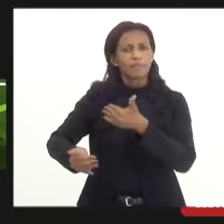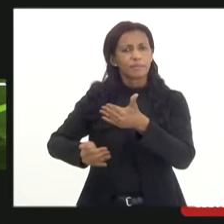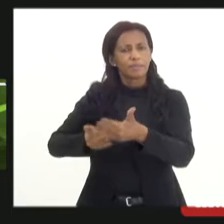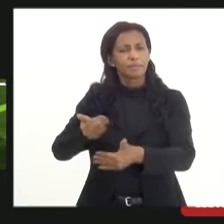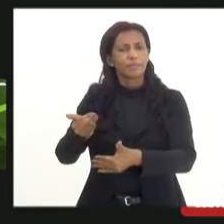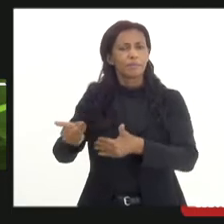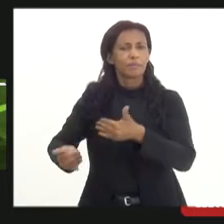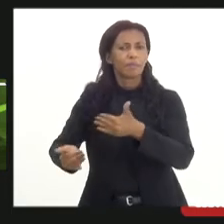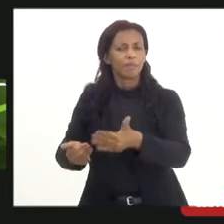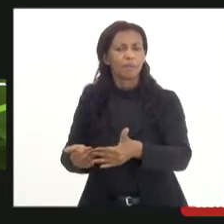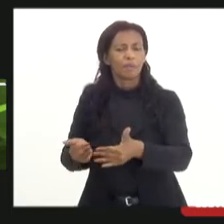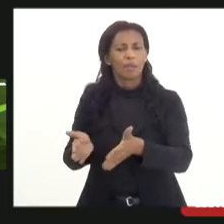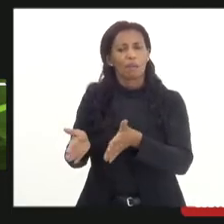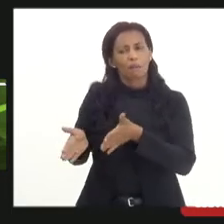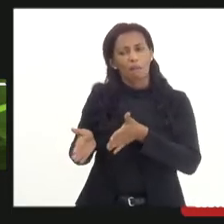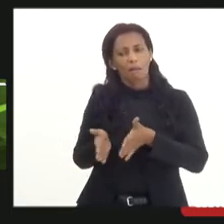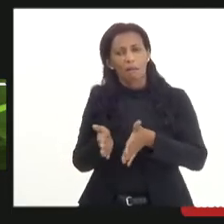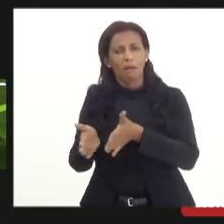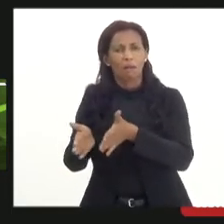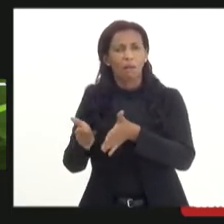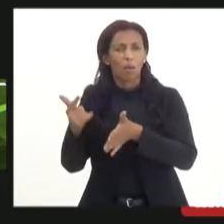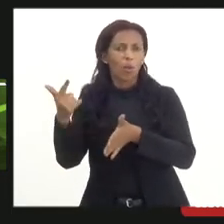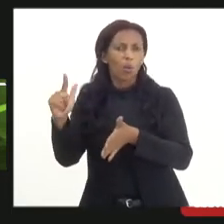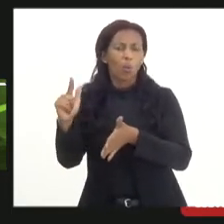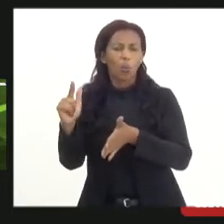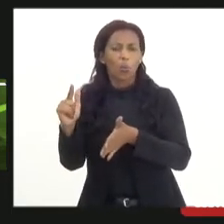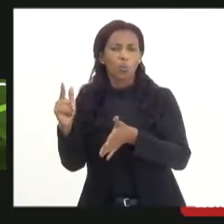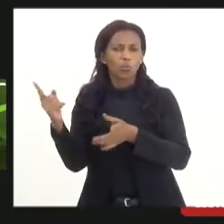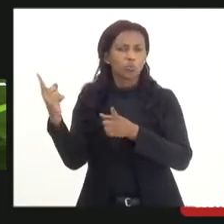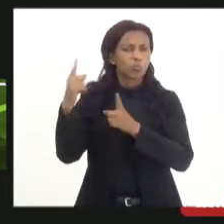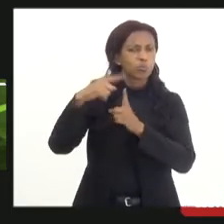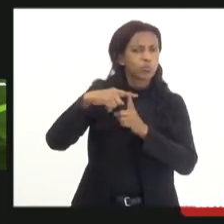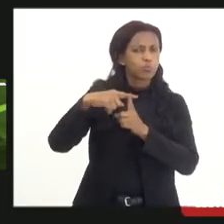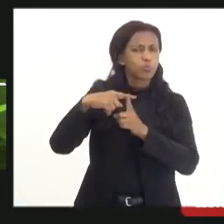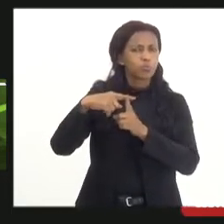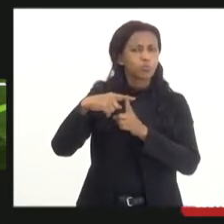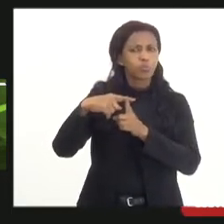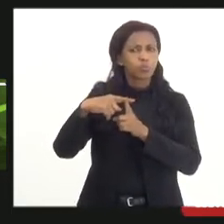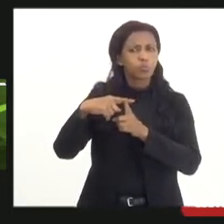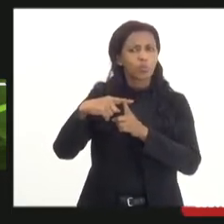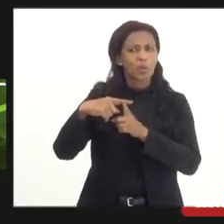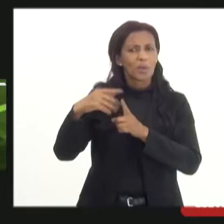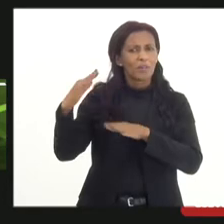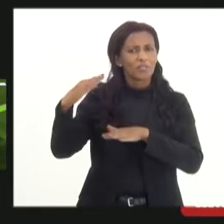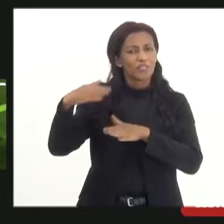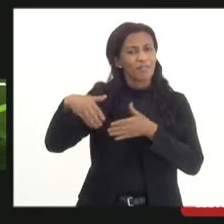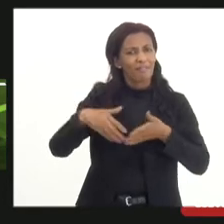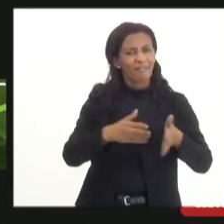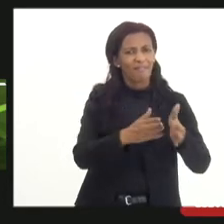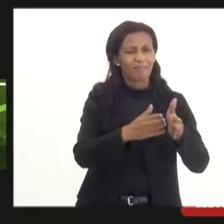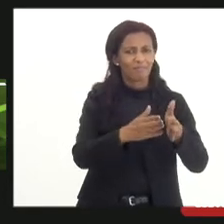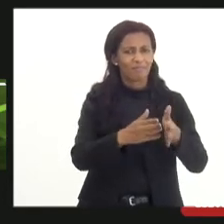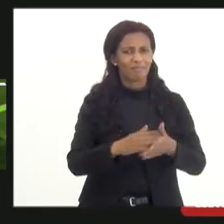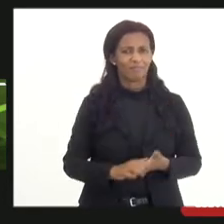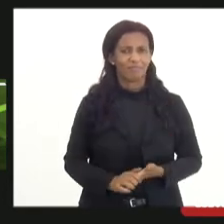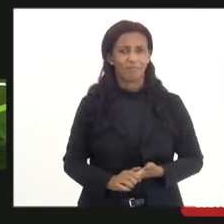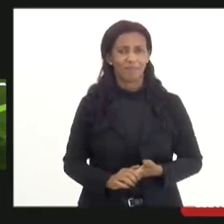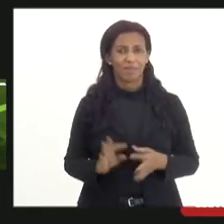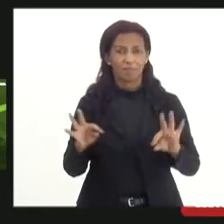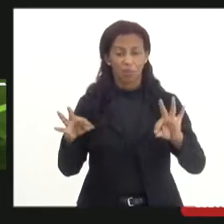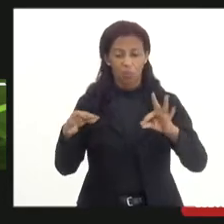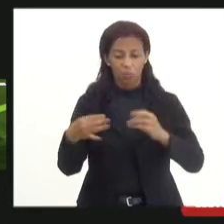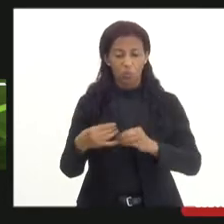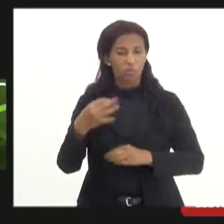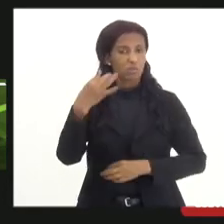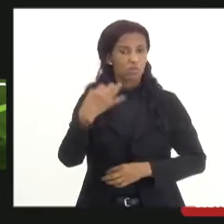caminhar para outros tipos de matrizes. Mas com toda